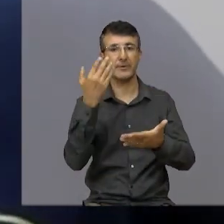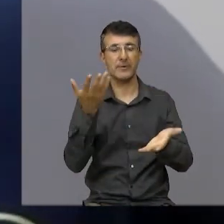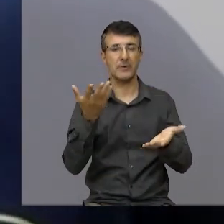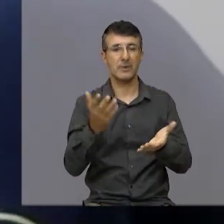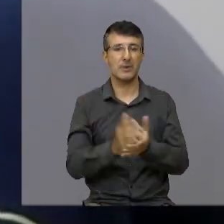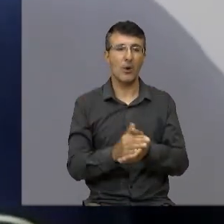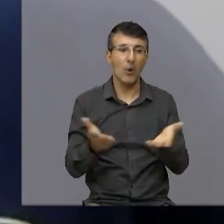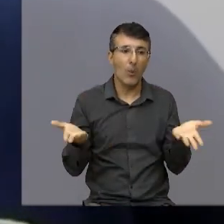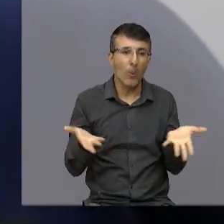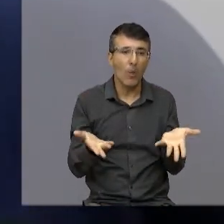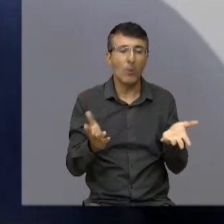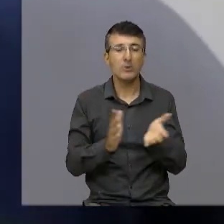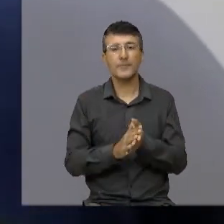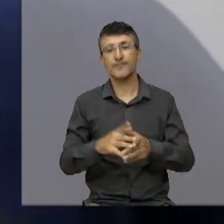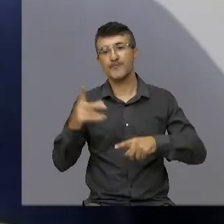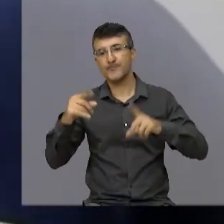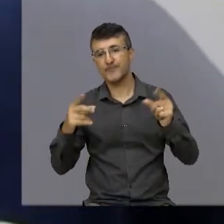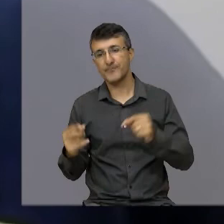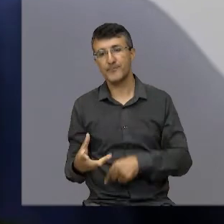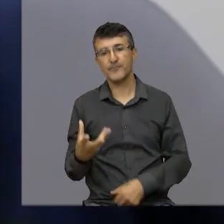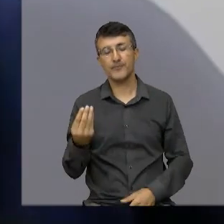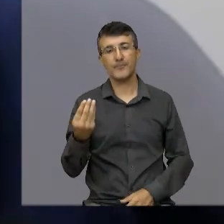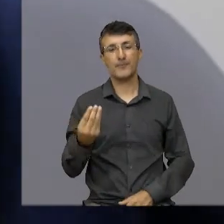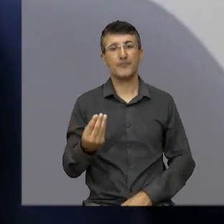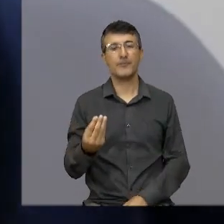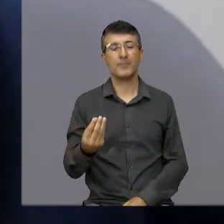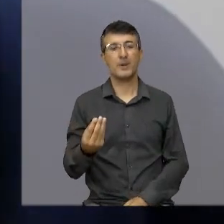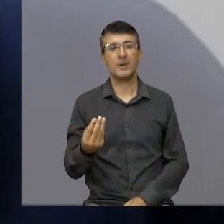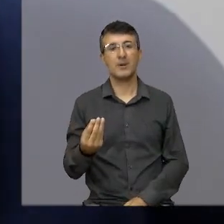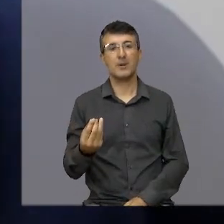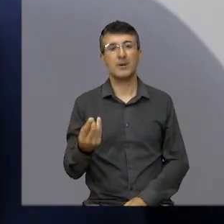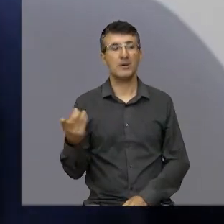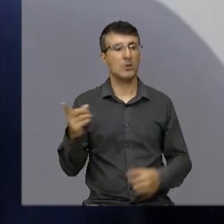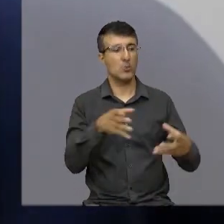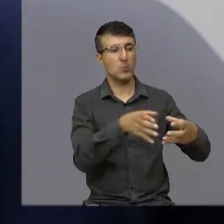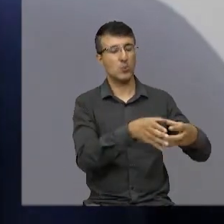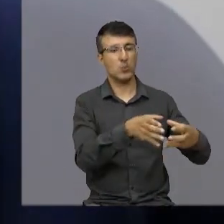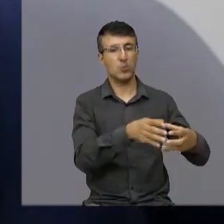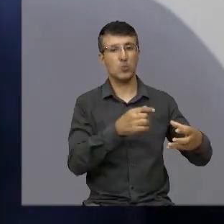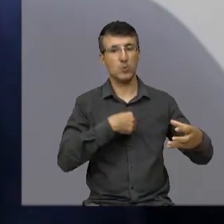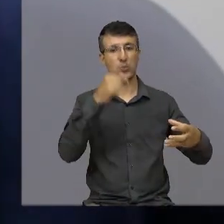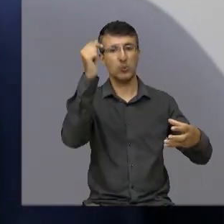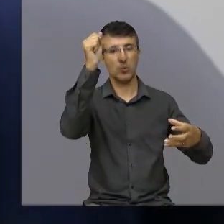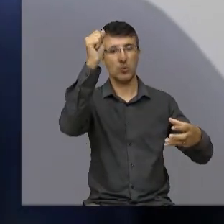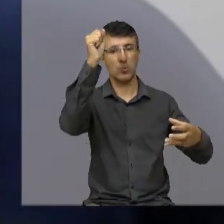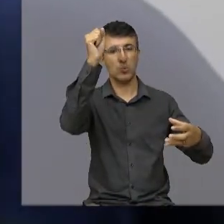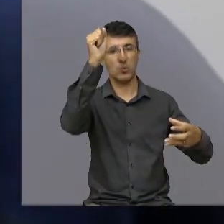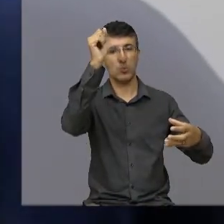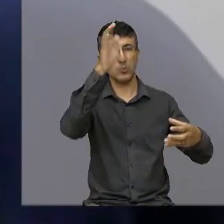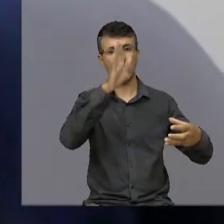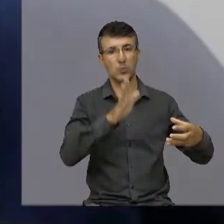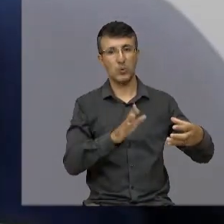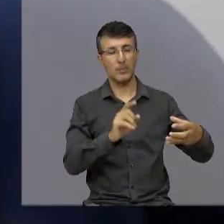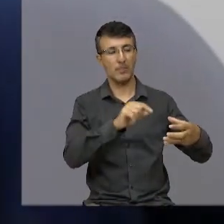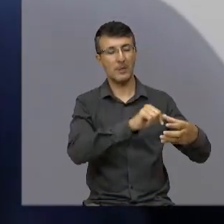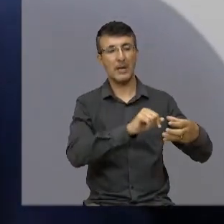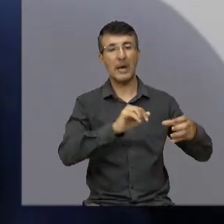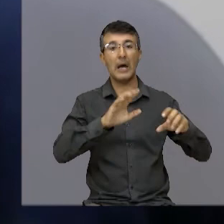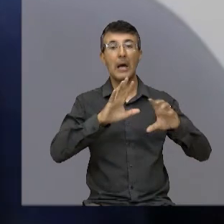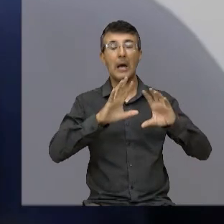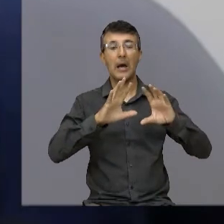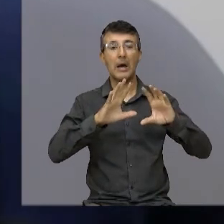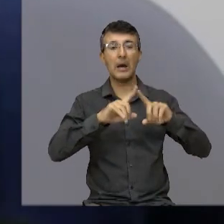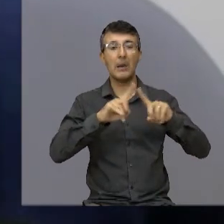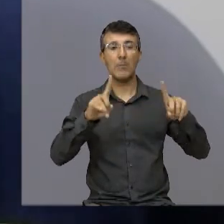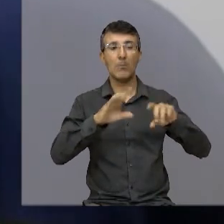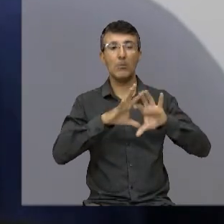é discutido muito, não só no nosso âmbito nacional, mas também no âmbito mundial, a questão da